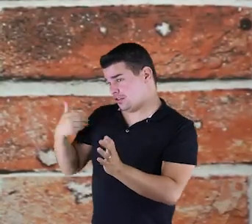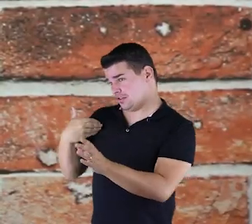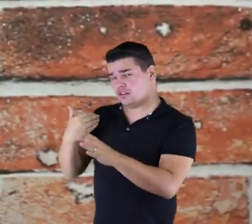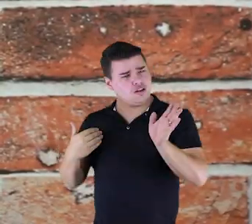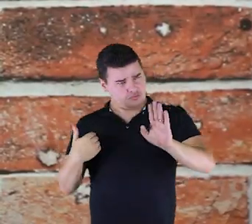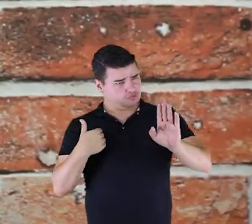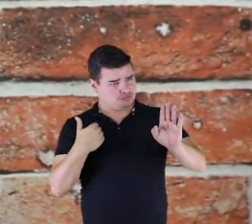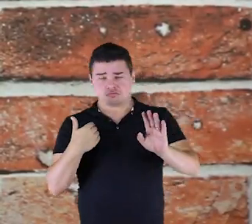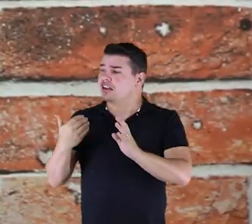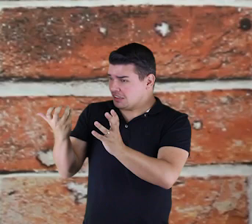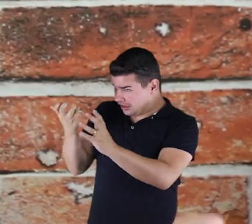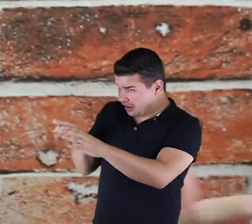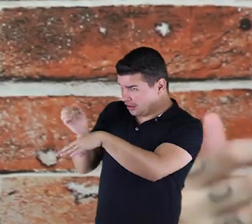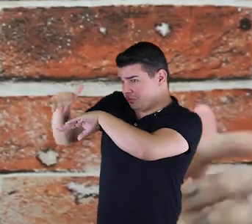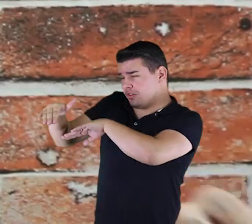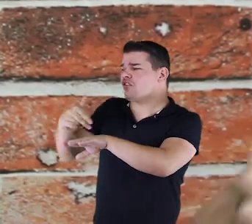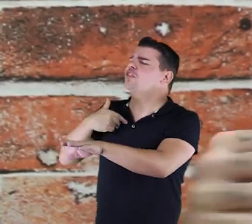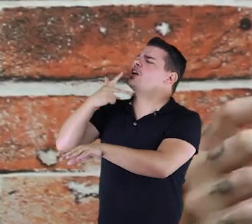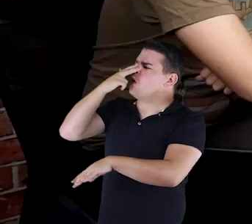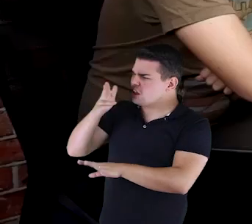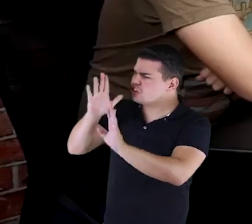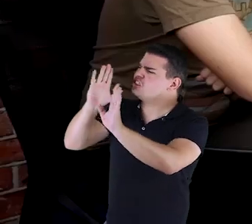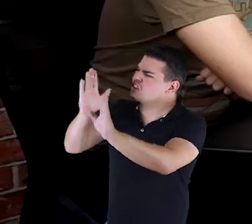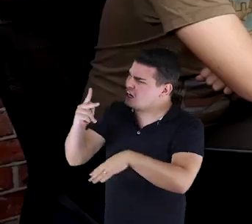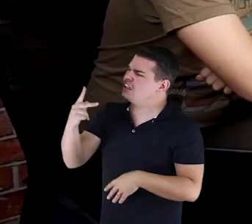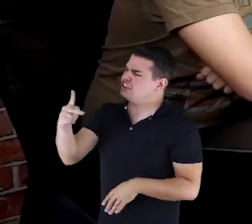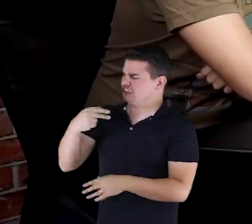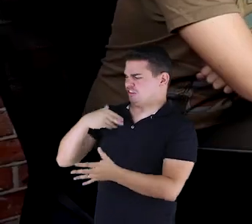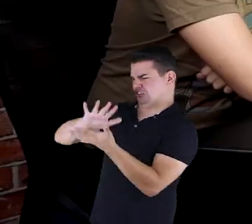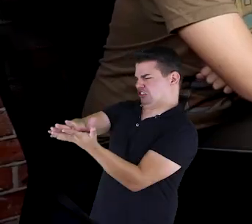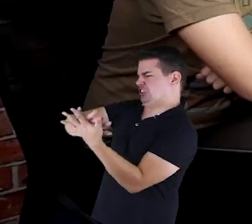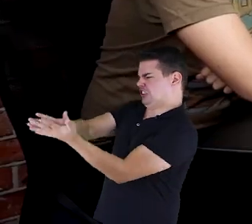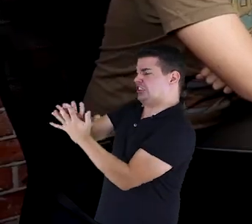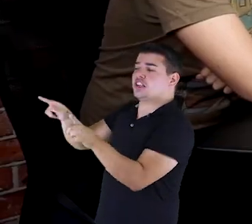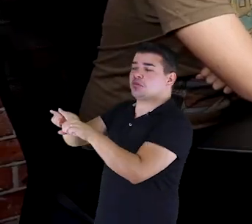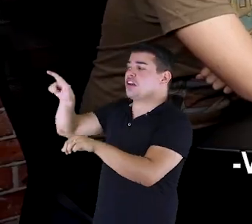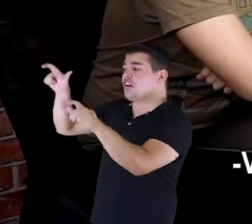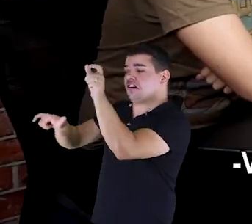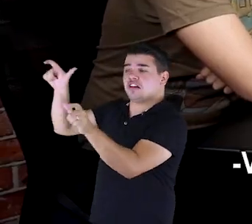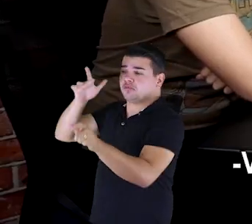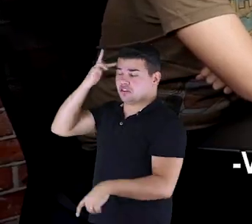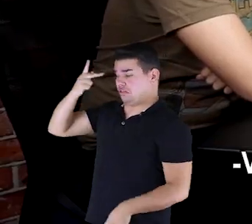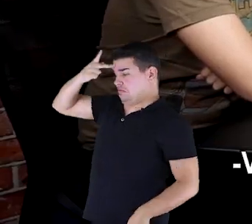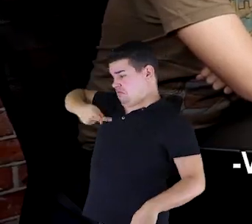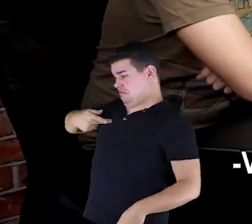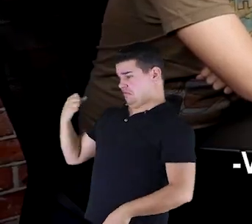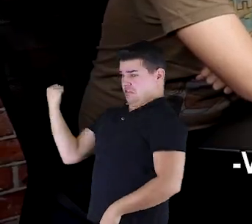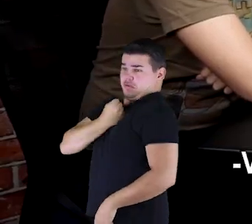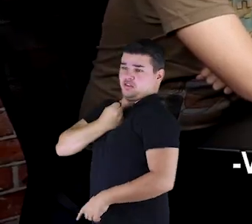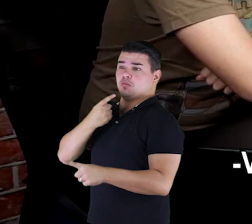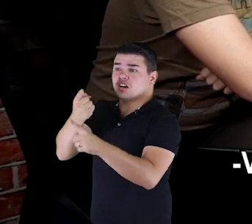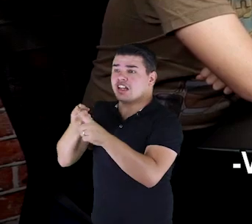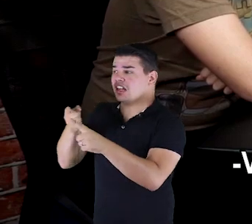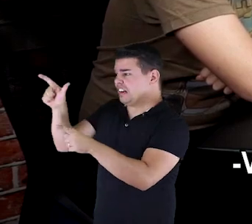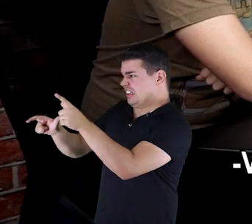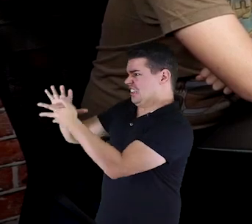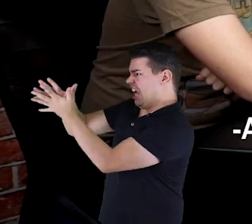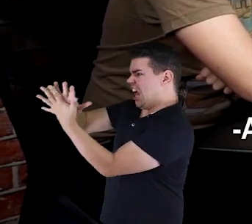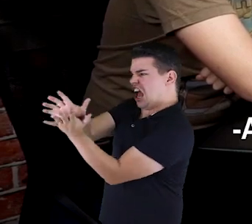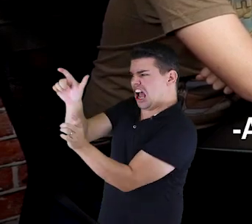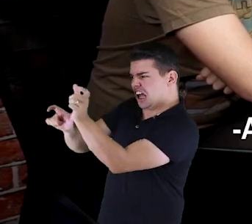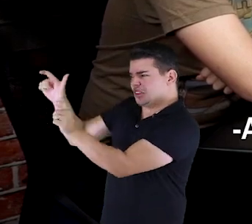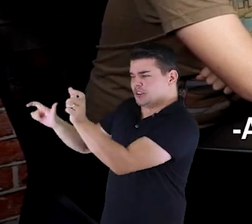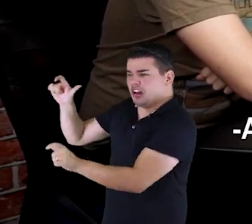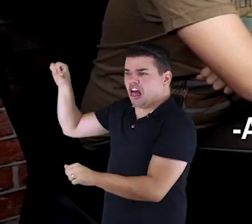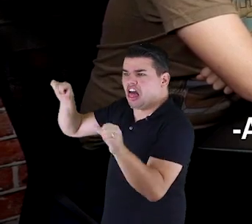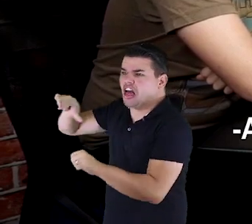você não, você não acha? Você acha? Eu acho que você já causou, talvez você tenha causado suicídio por aí. Mano, você posta a desgraça das pessoas.